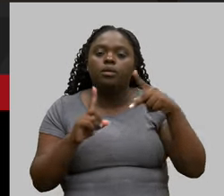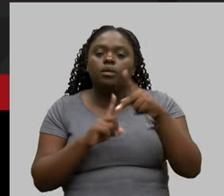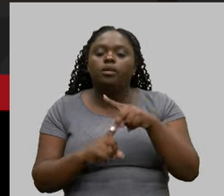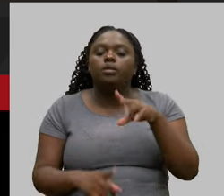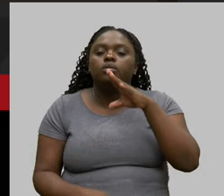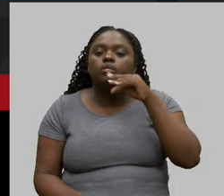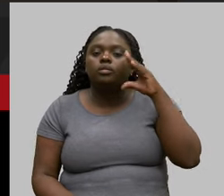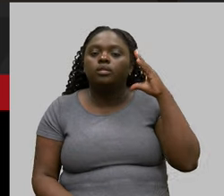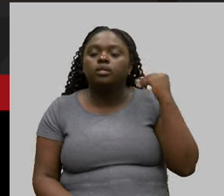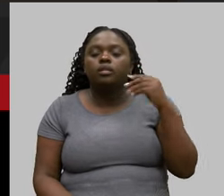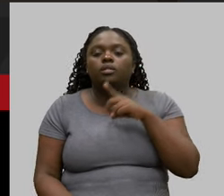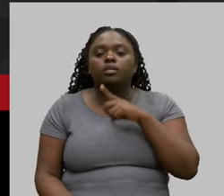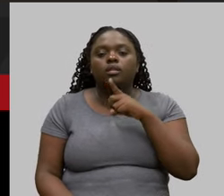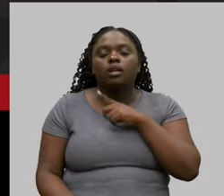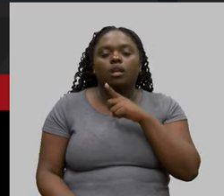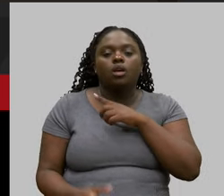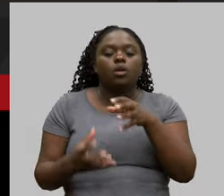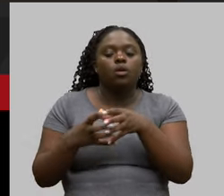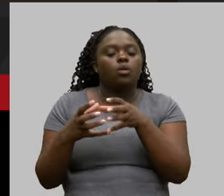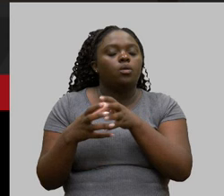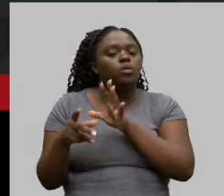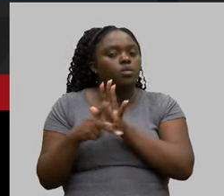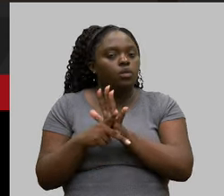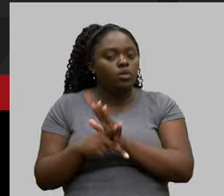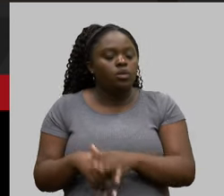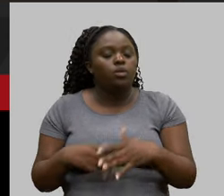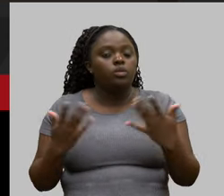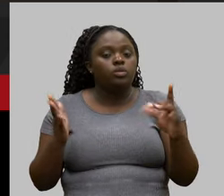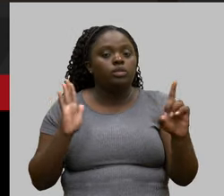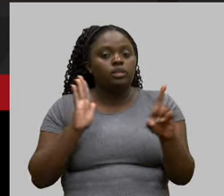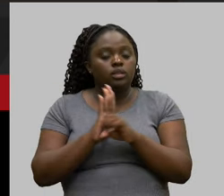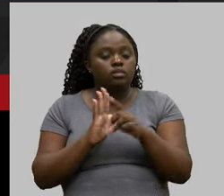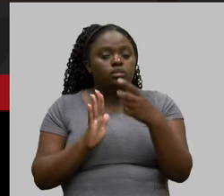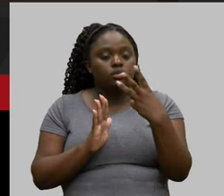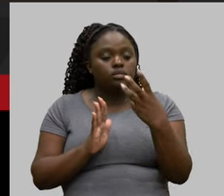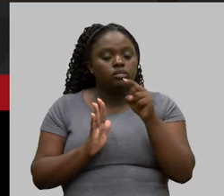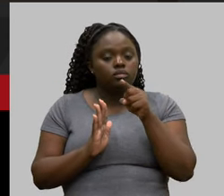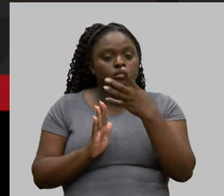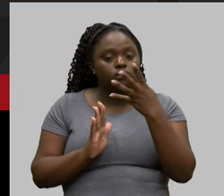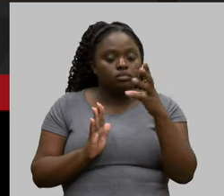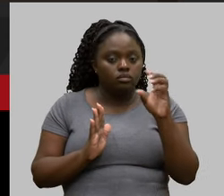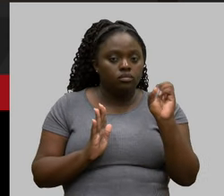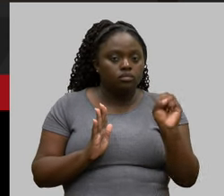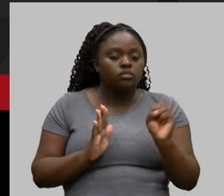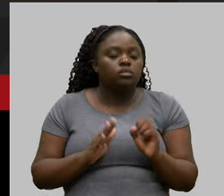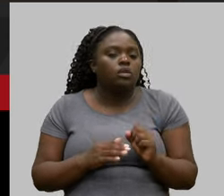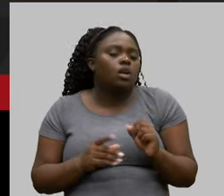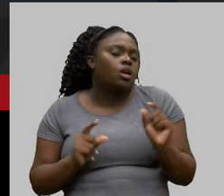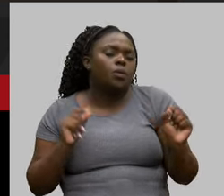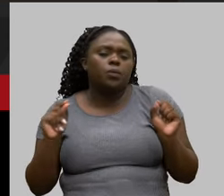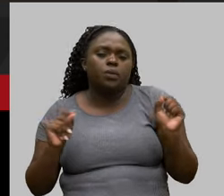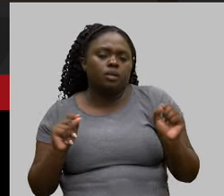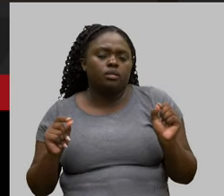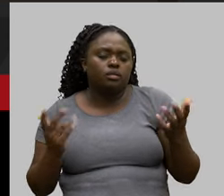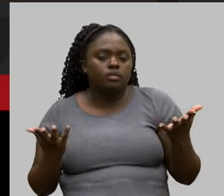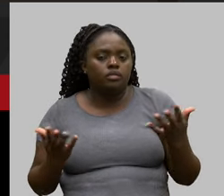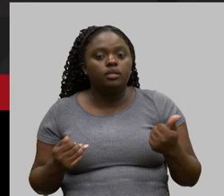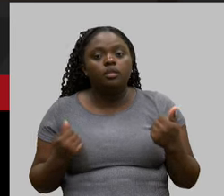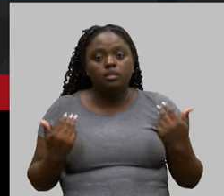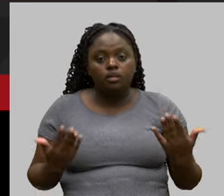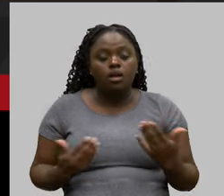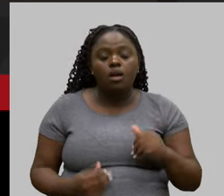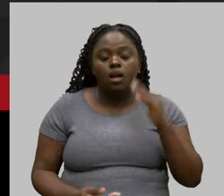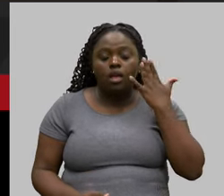sujeitos a regime próprio Como é o decreto 3048 é definir o que é o regime próprio ou seja entende-se por